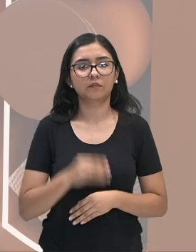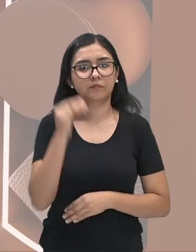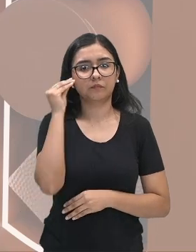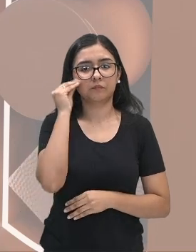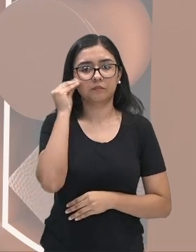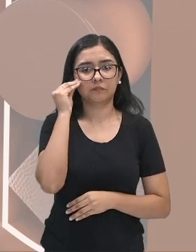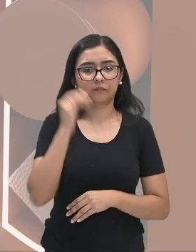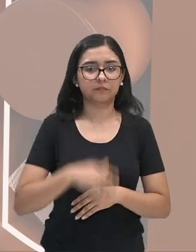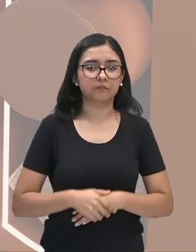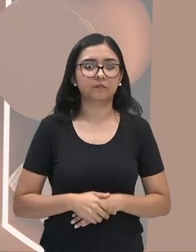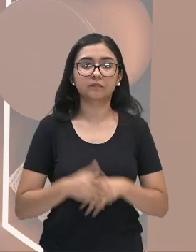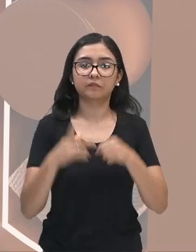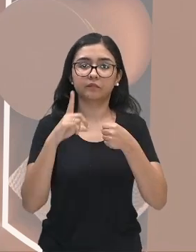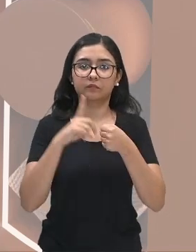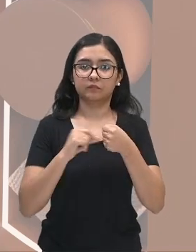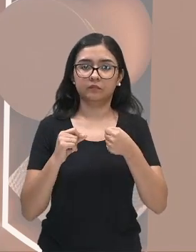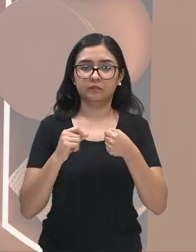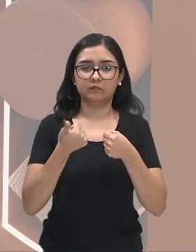artigo 10.